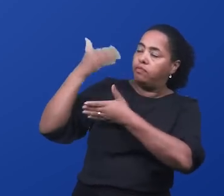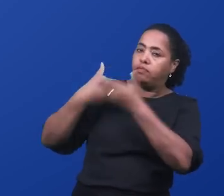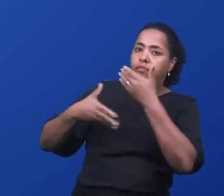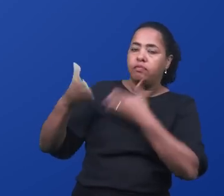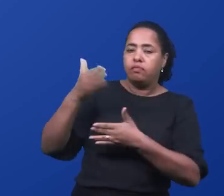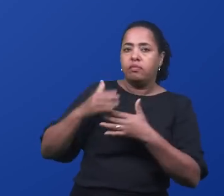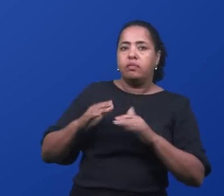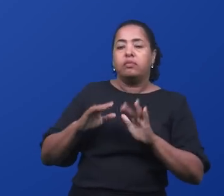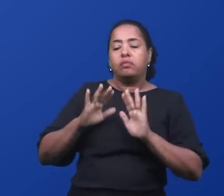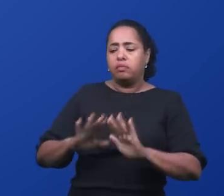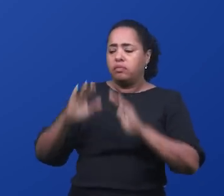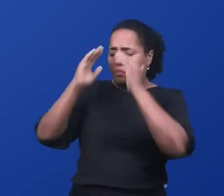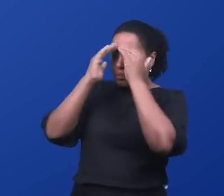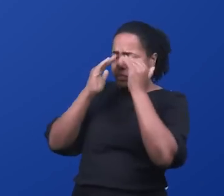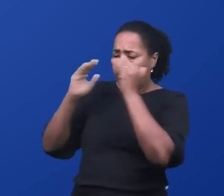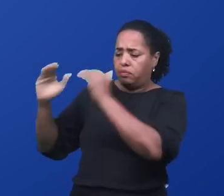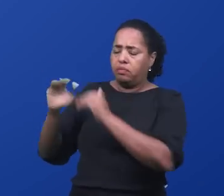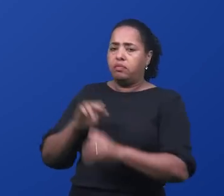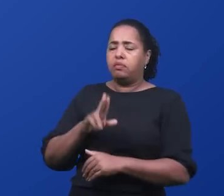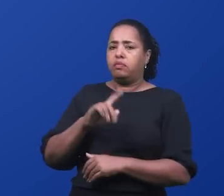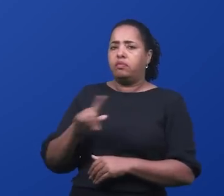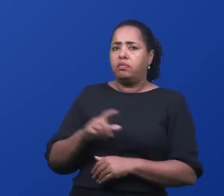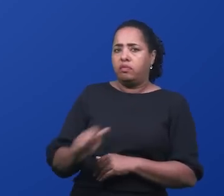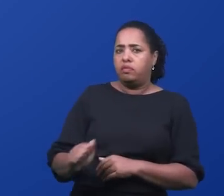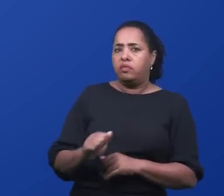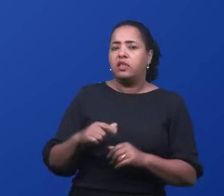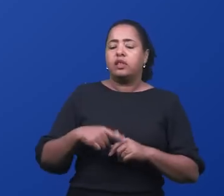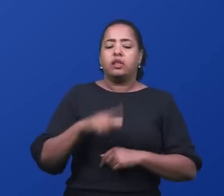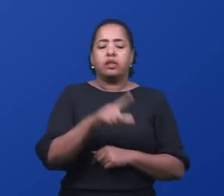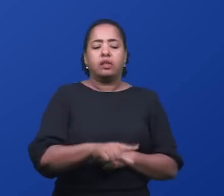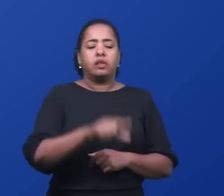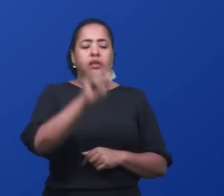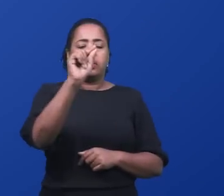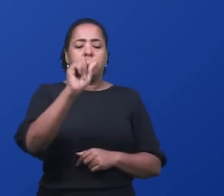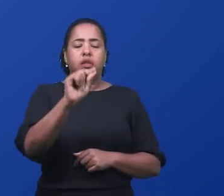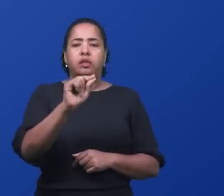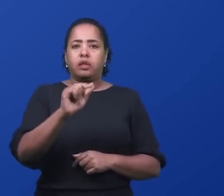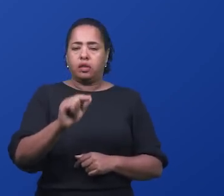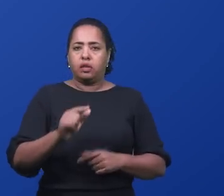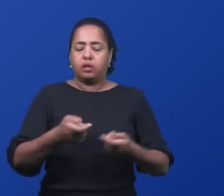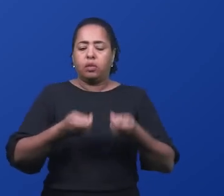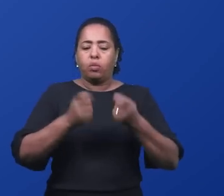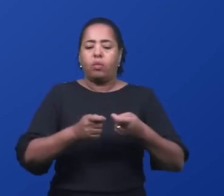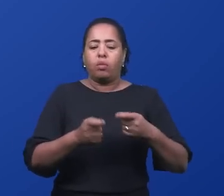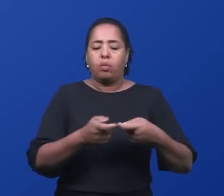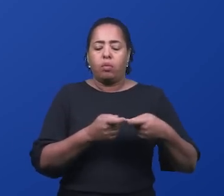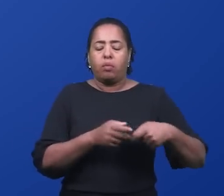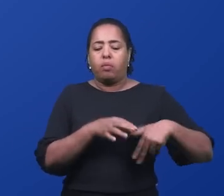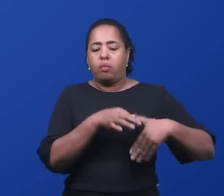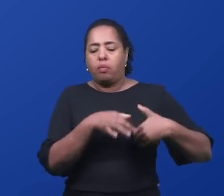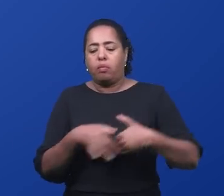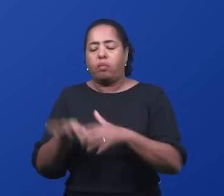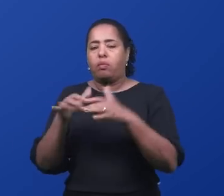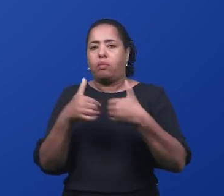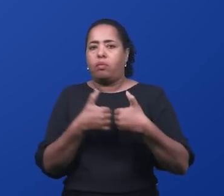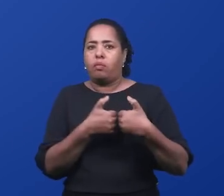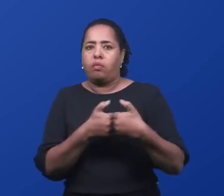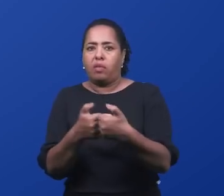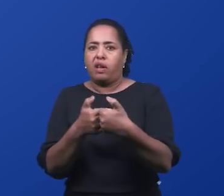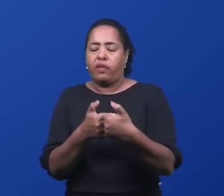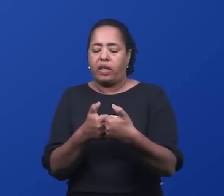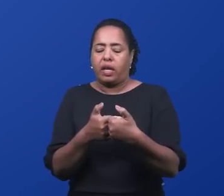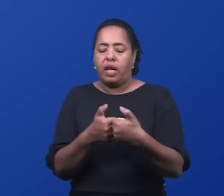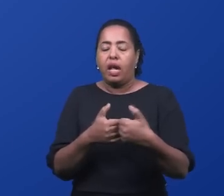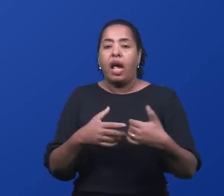Uzá desobedeceu quando escolheu os carros para poderem transportar a arca. Por quê? Porque Uzá